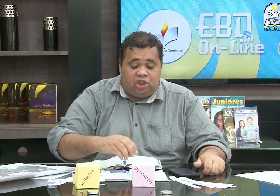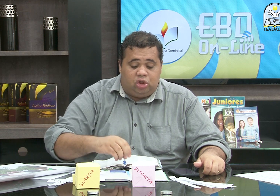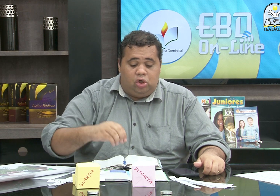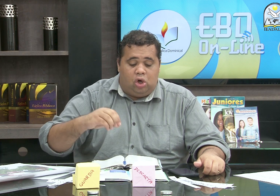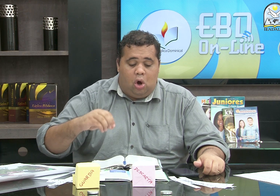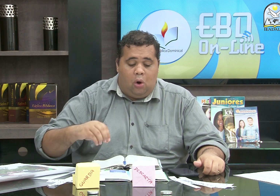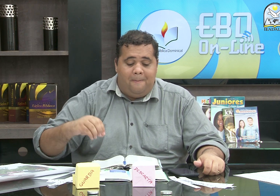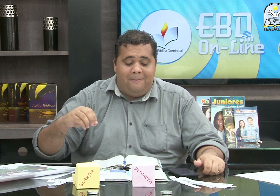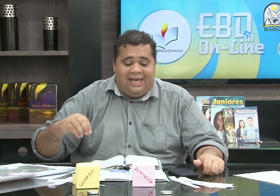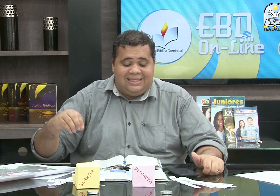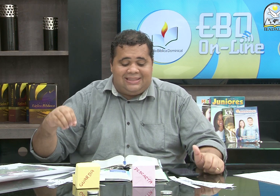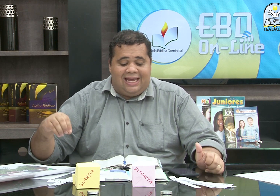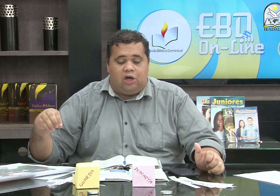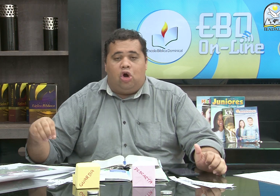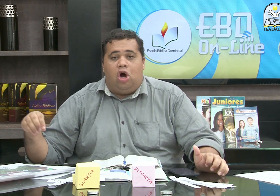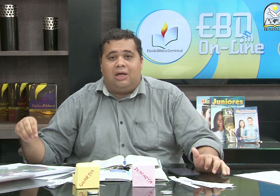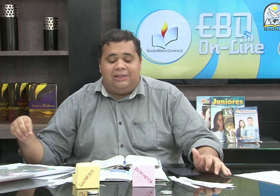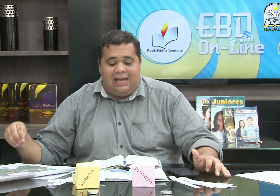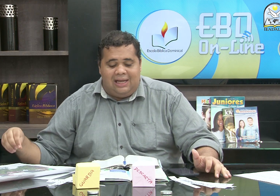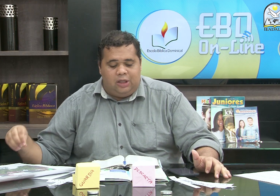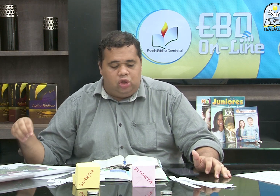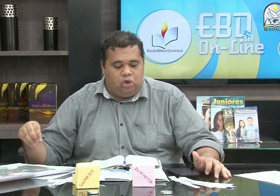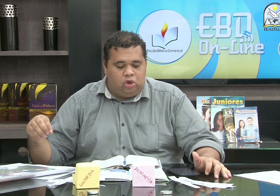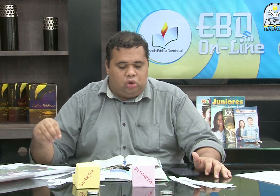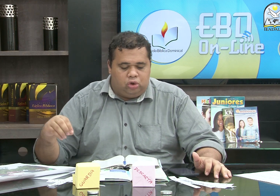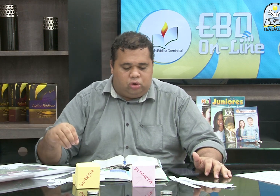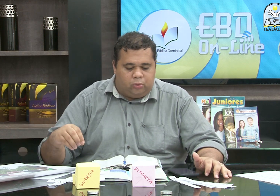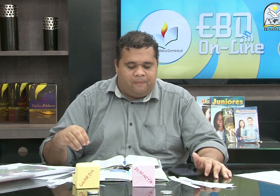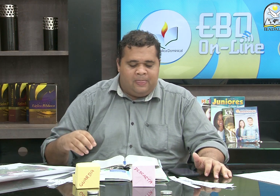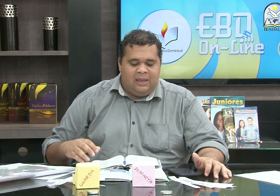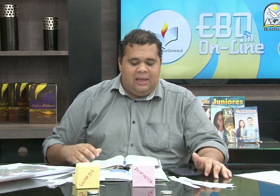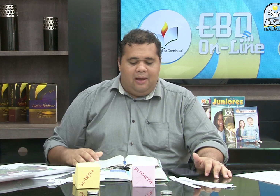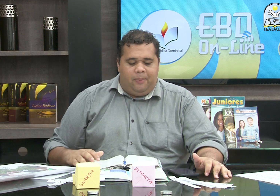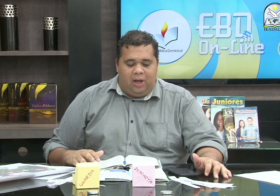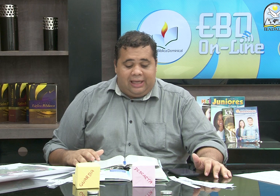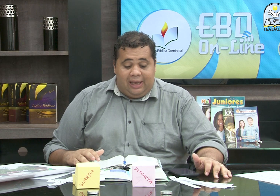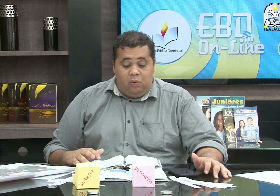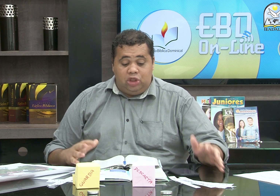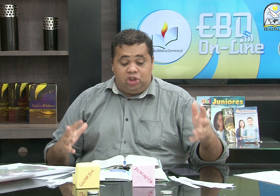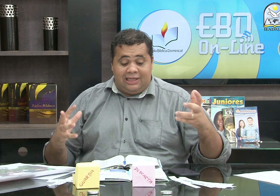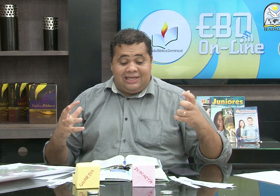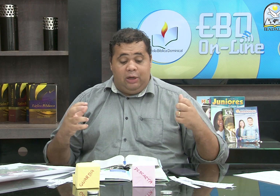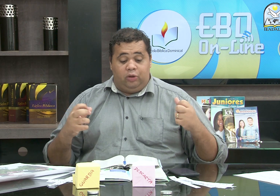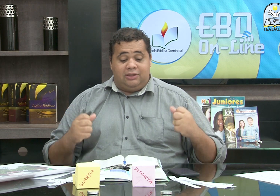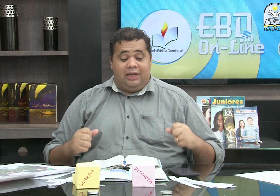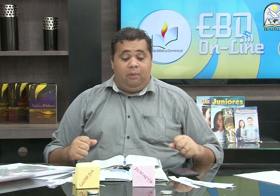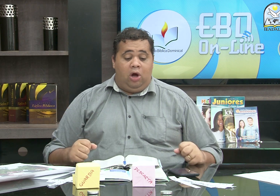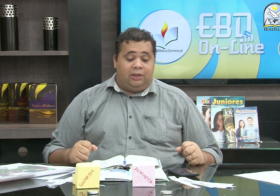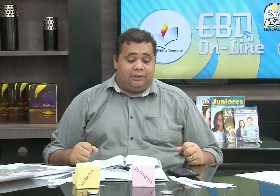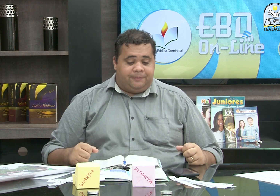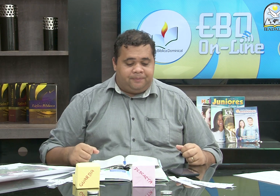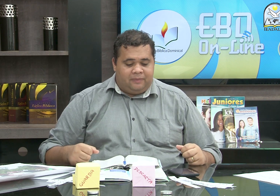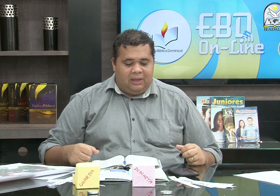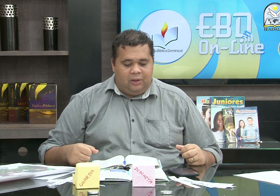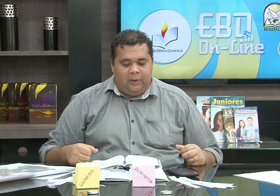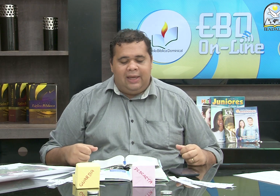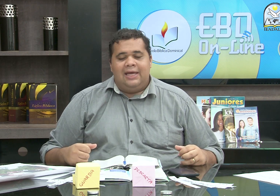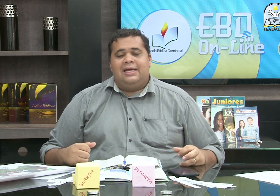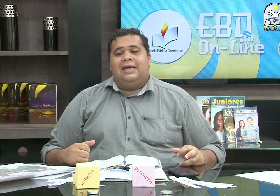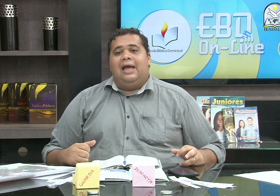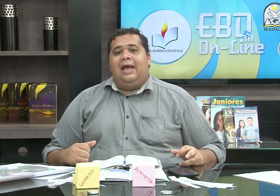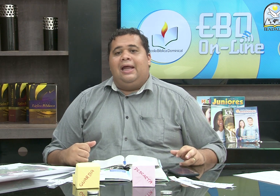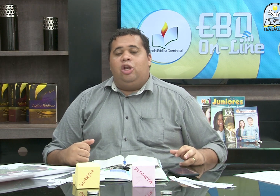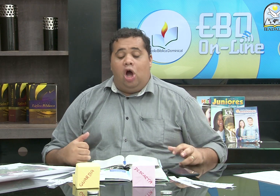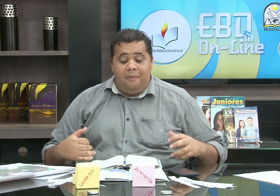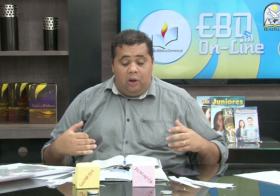agindo com misericórdia no luto por quando a gente recebe a notícia da não é